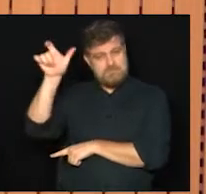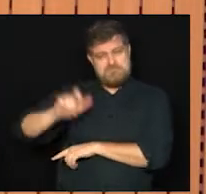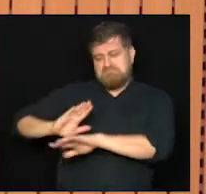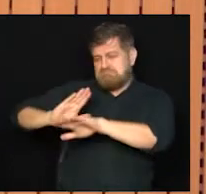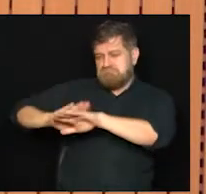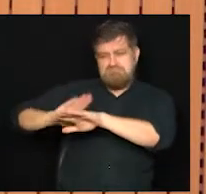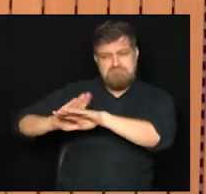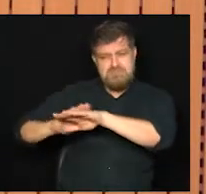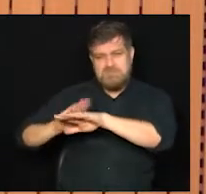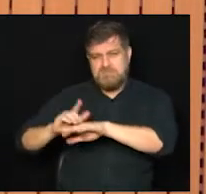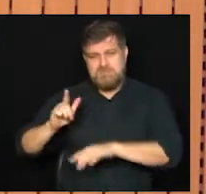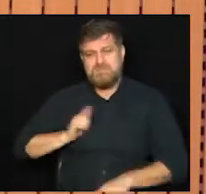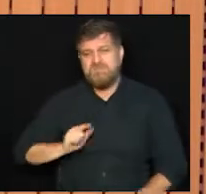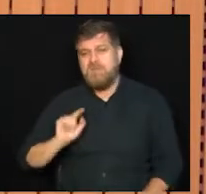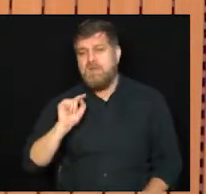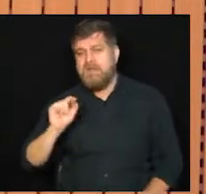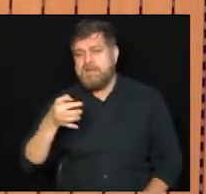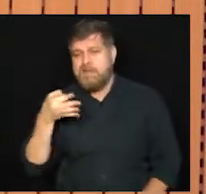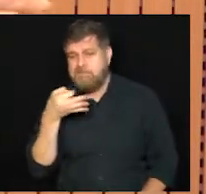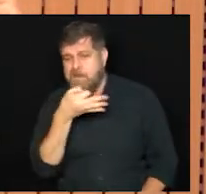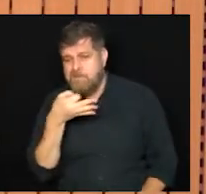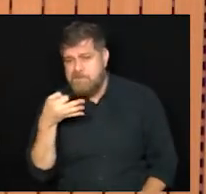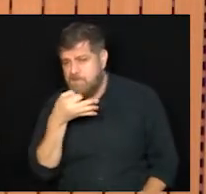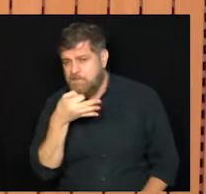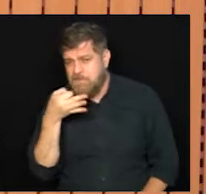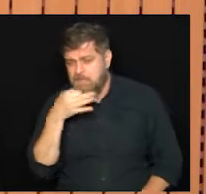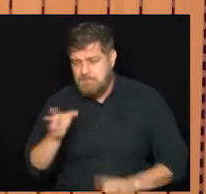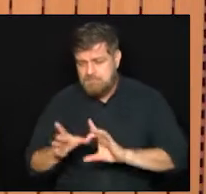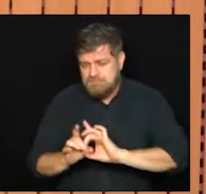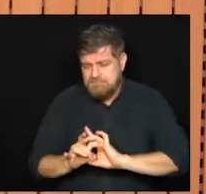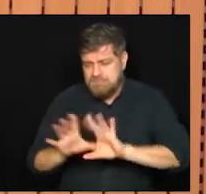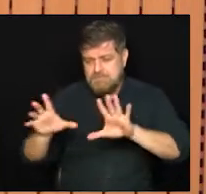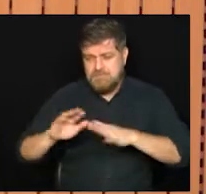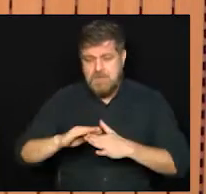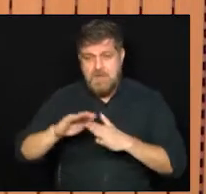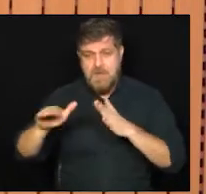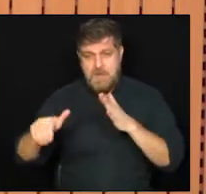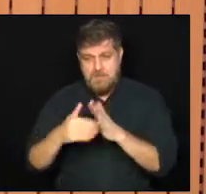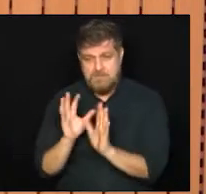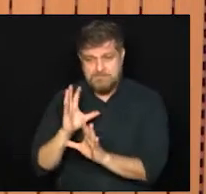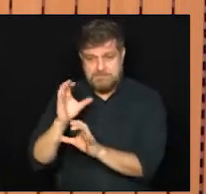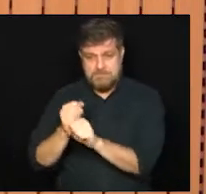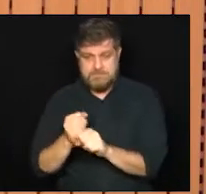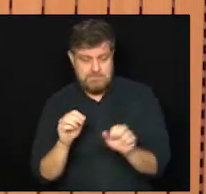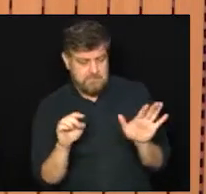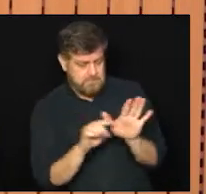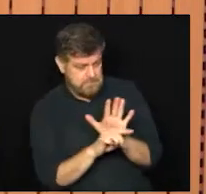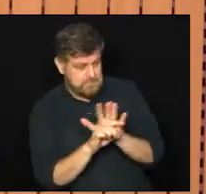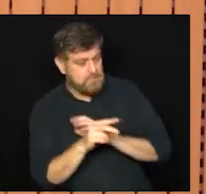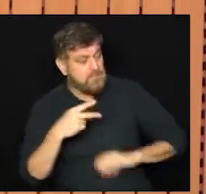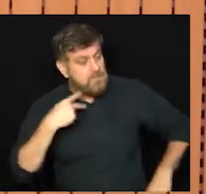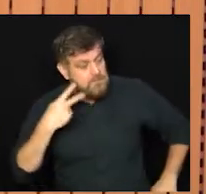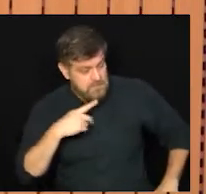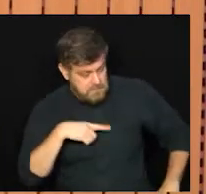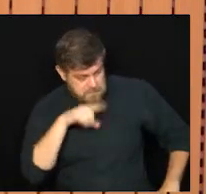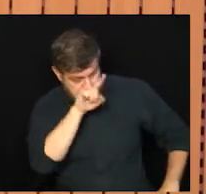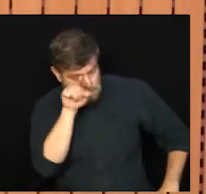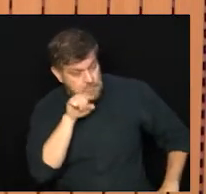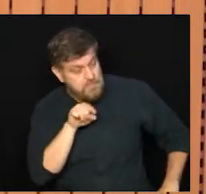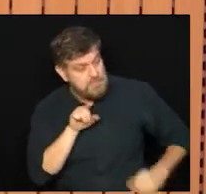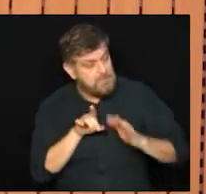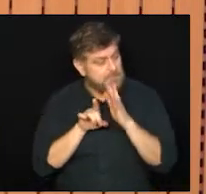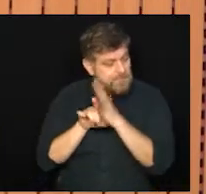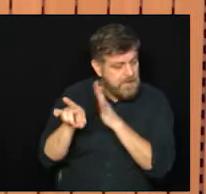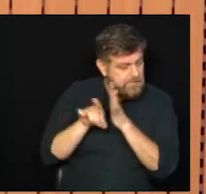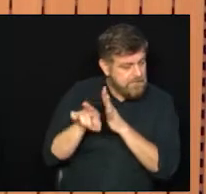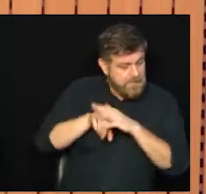até a sequência de falas e tal, e após todos se manifestarem, eu volto para os vereadores para a gente fazer algum questionamento,